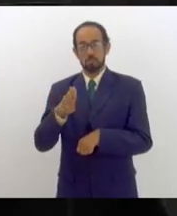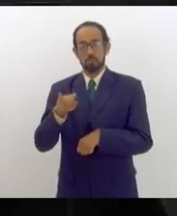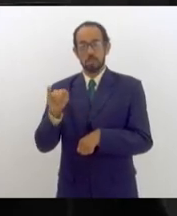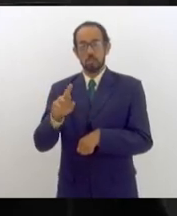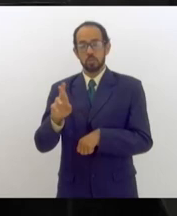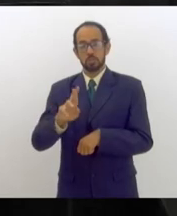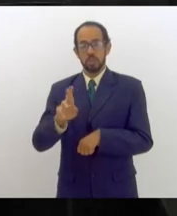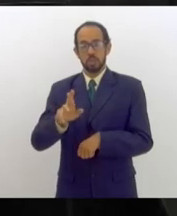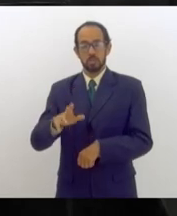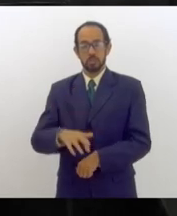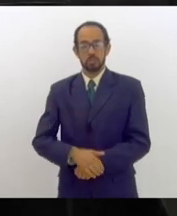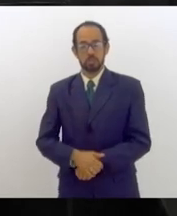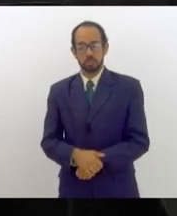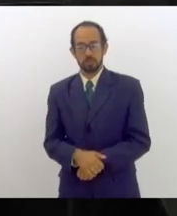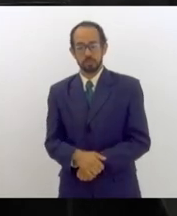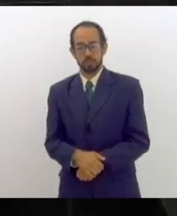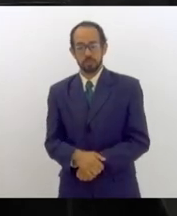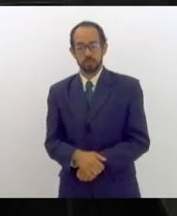reais